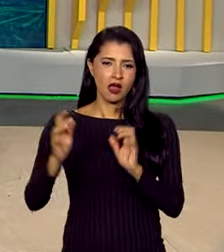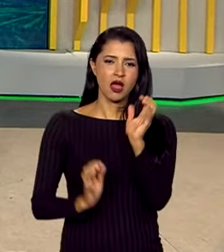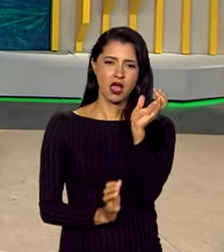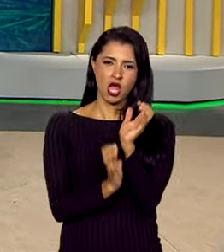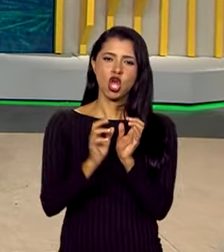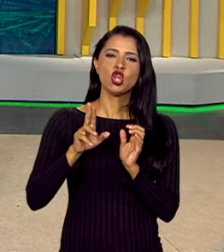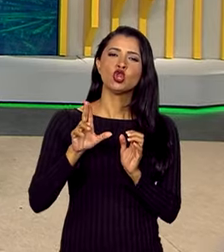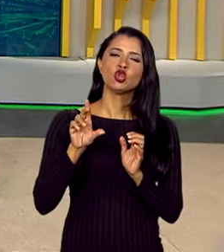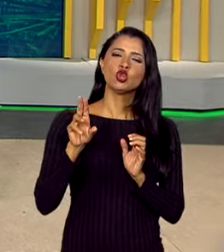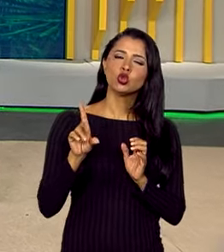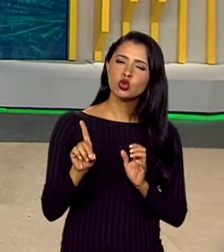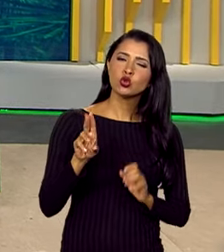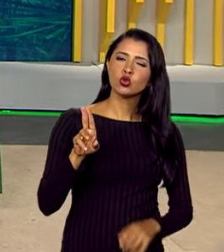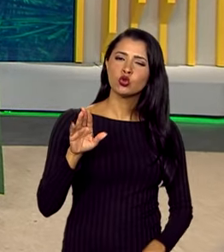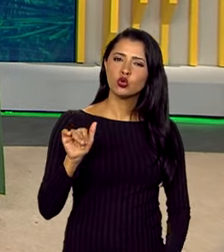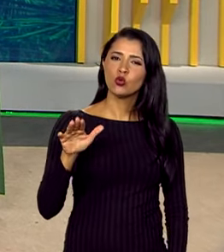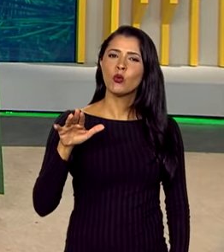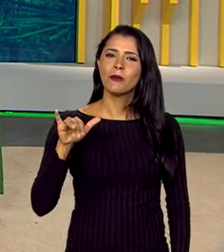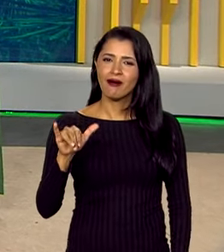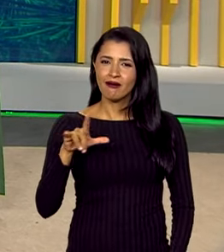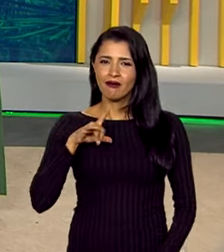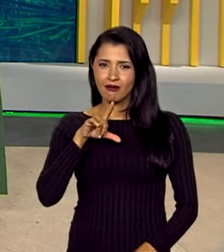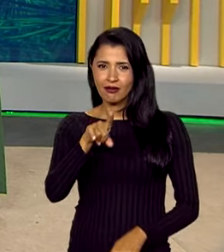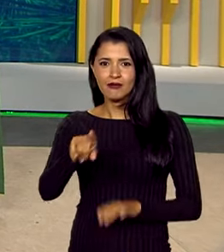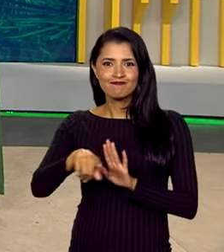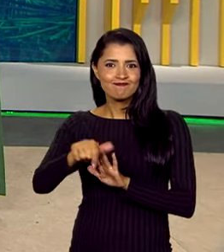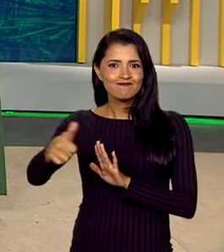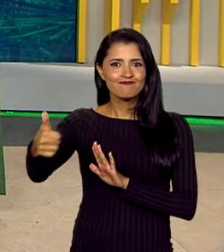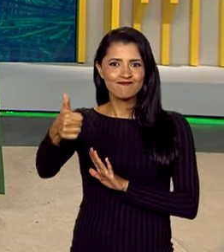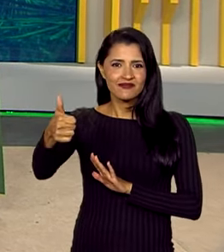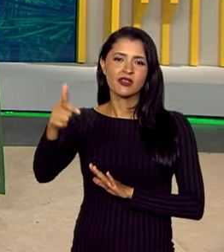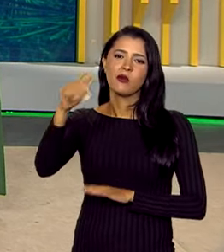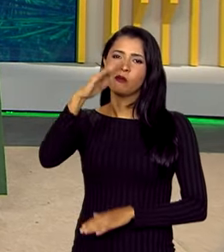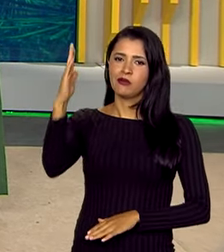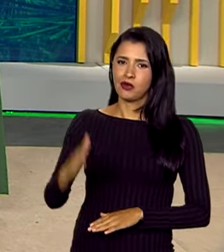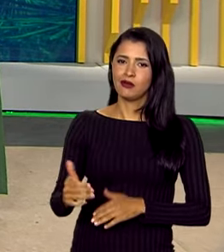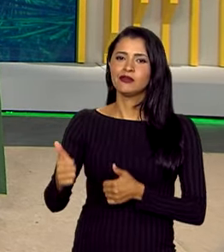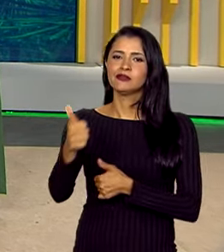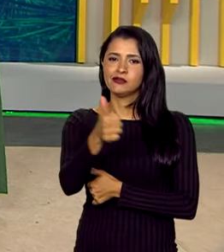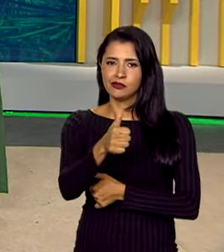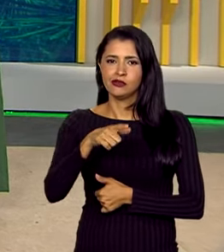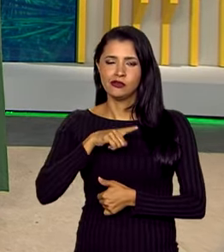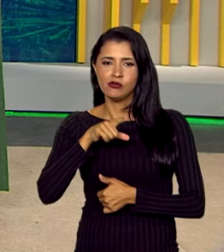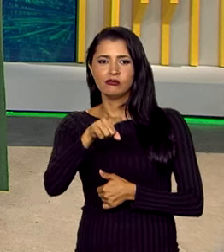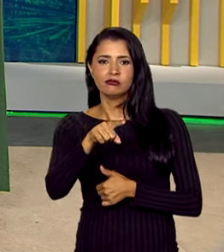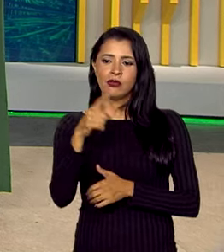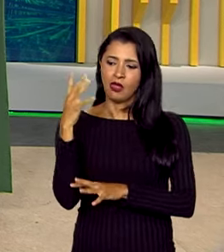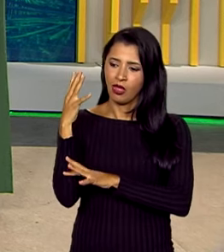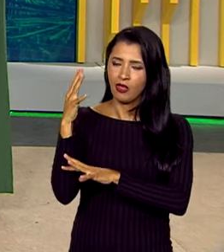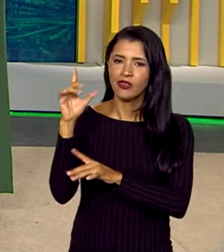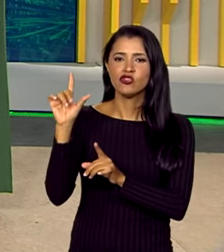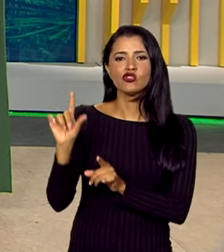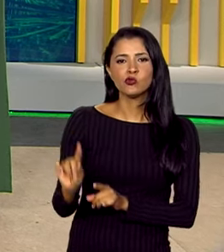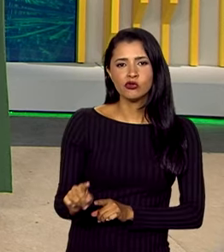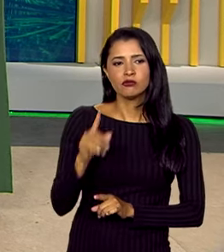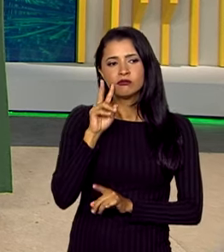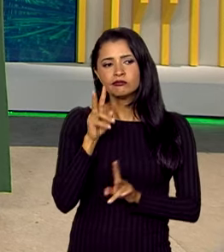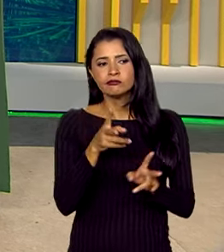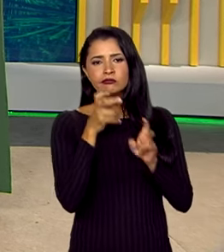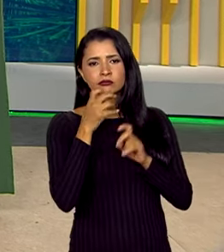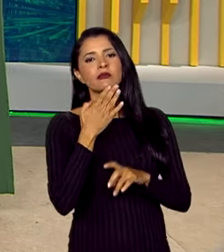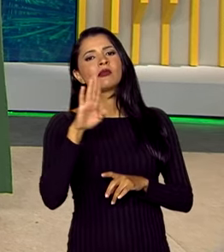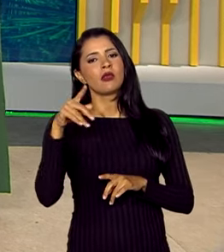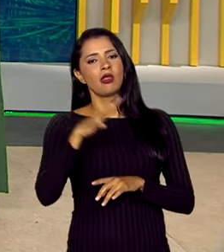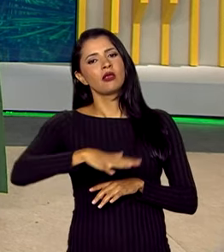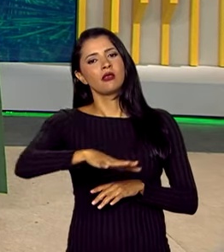Dubai, nos Emirados Árabes, terá como um dos protagonistas o Brasil, que tem reduzido o desmatamento e é visto como uma promessa